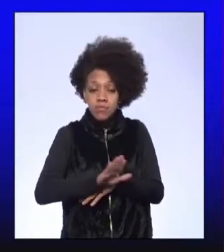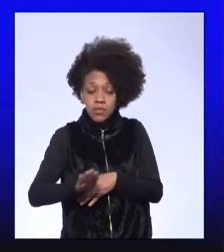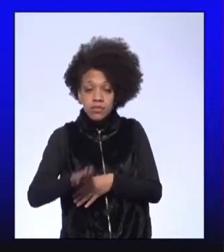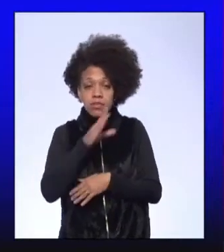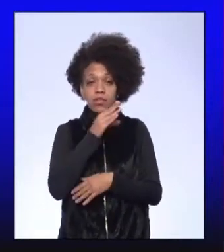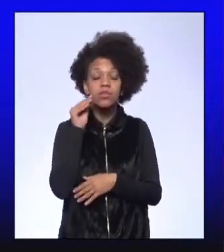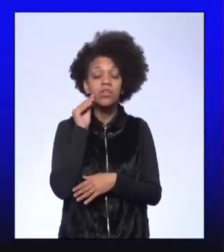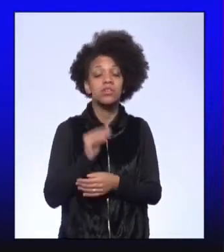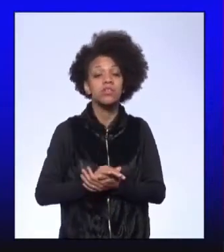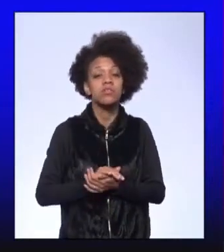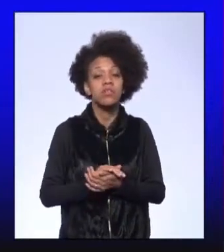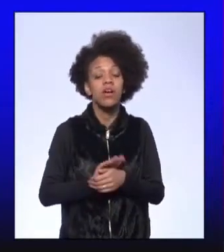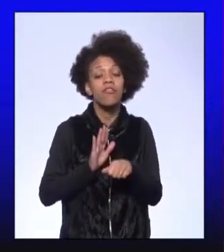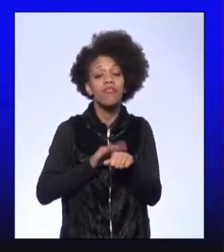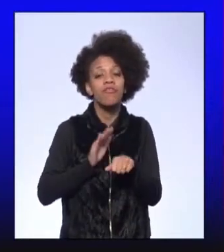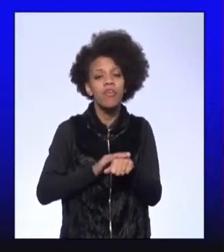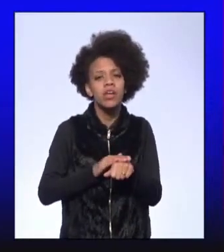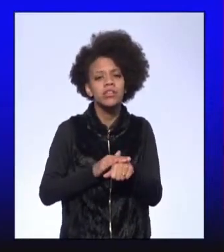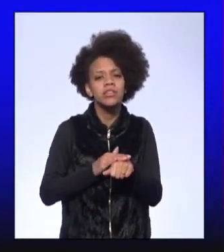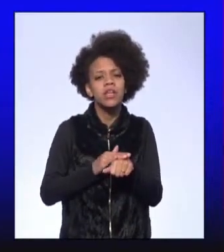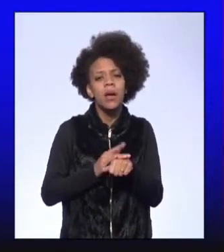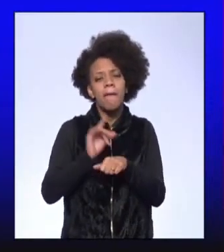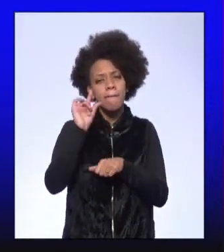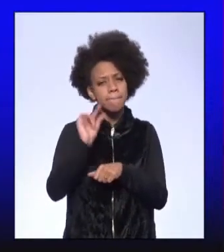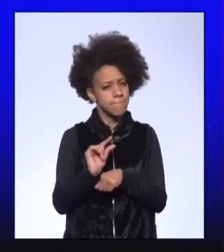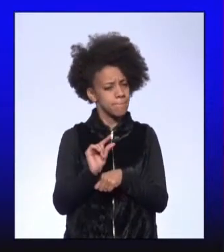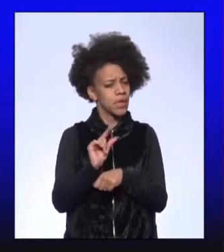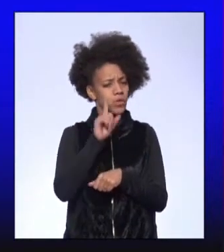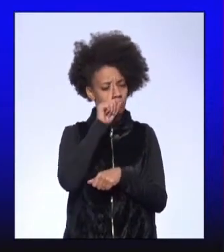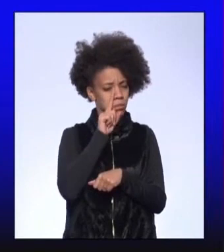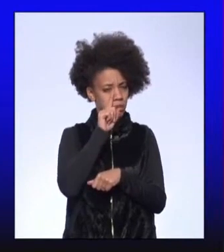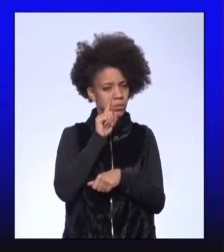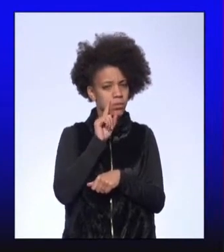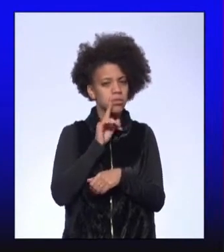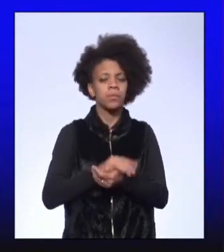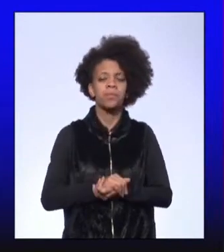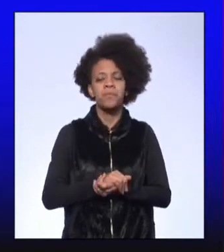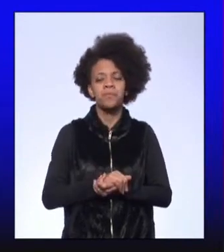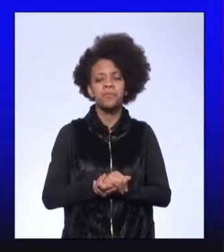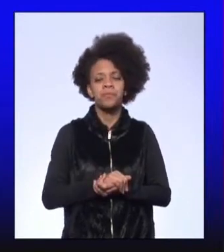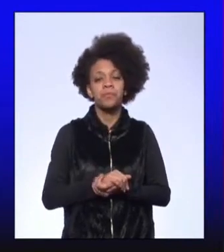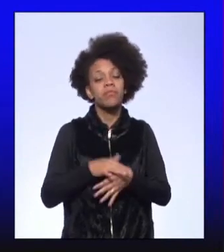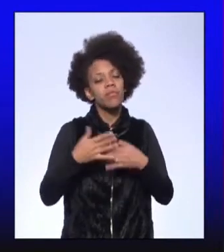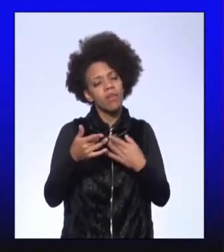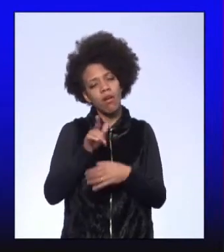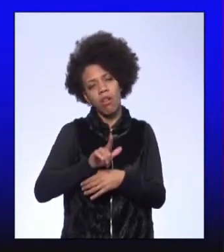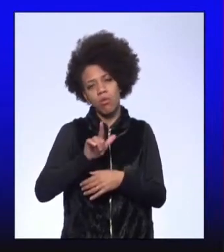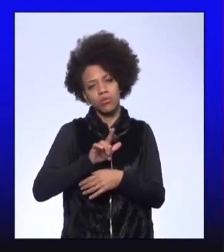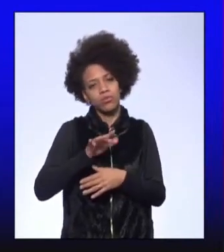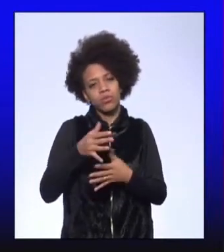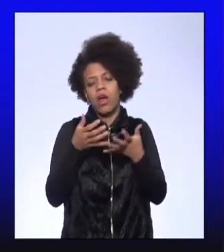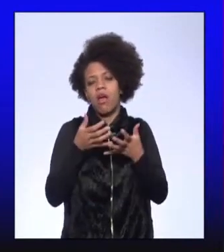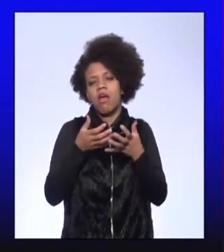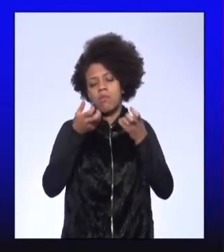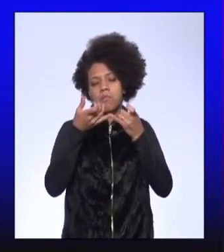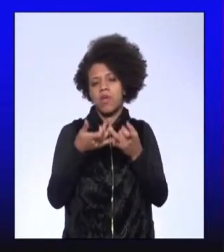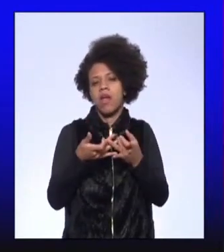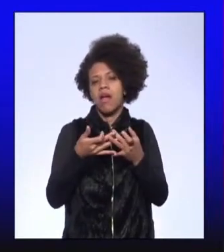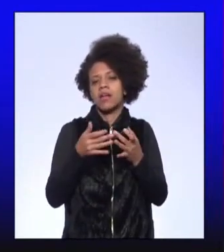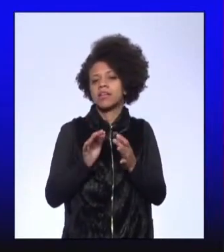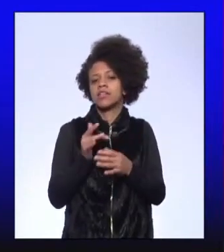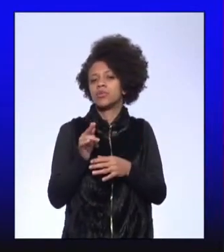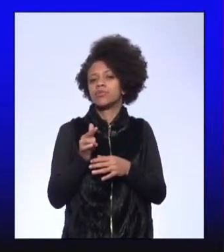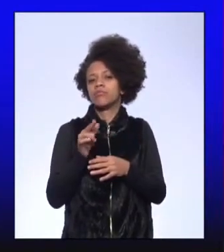adolescentes fazem com muito menos frequência formas graves. Claro que eu não estou querendo dizer aqui que não